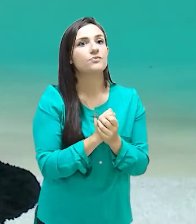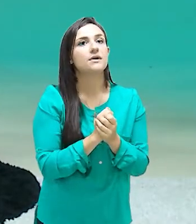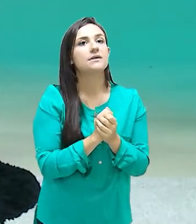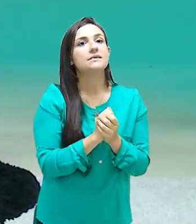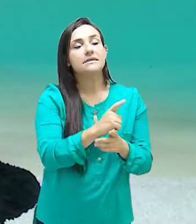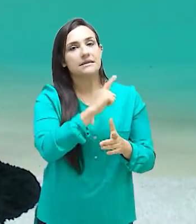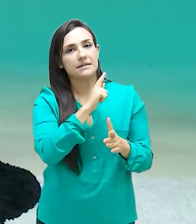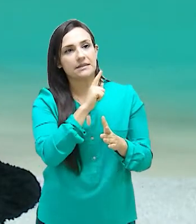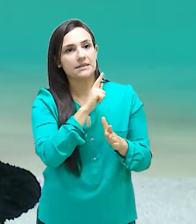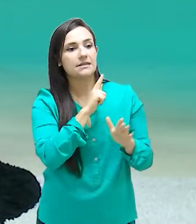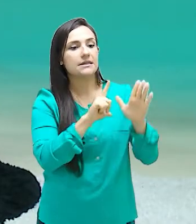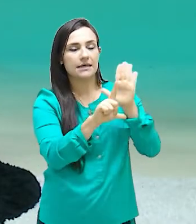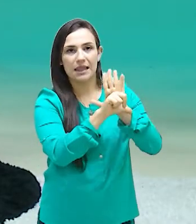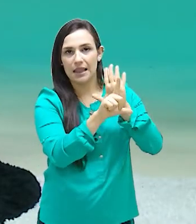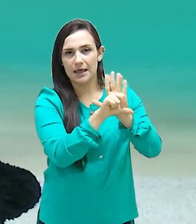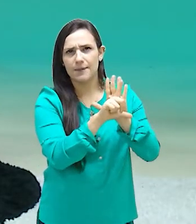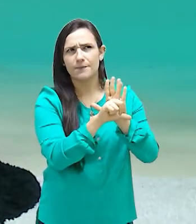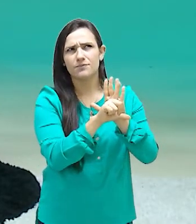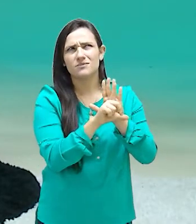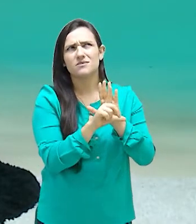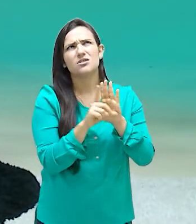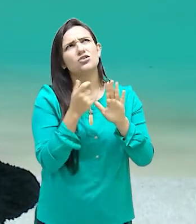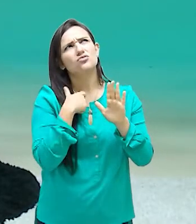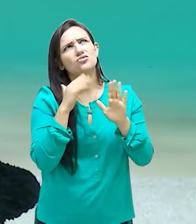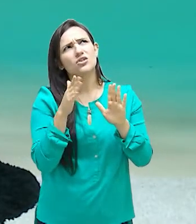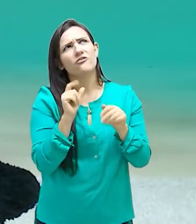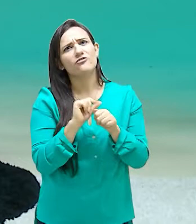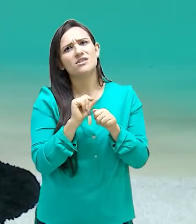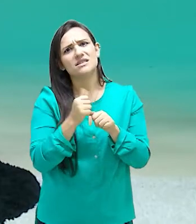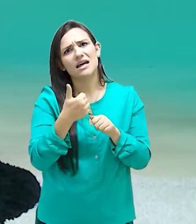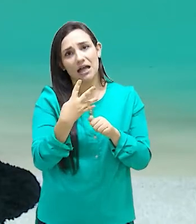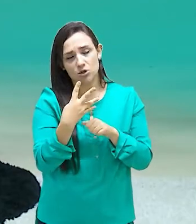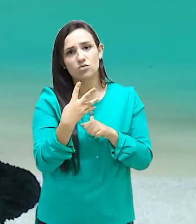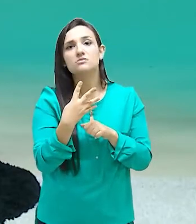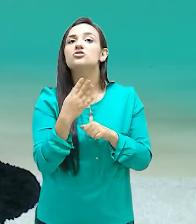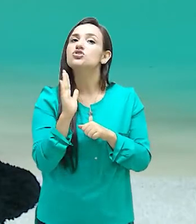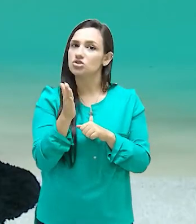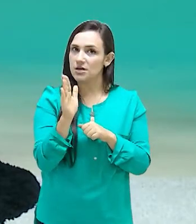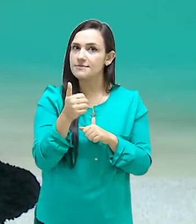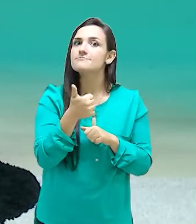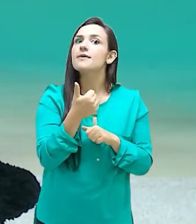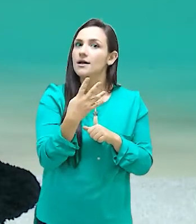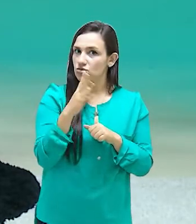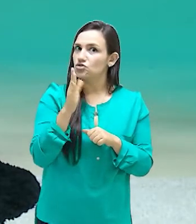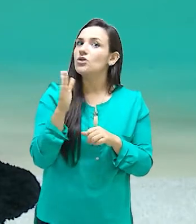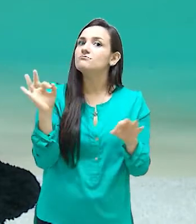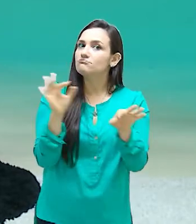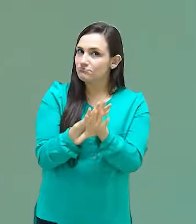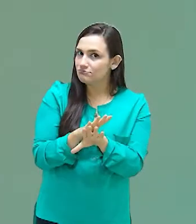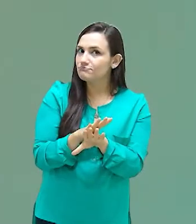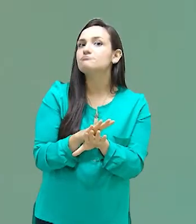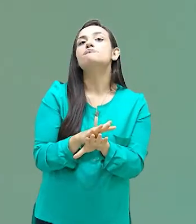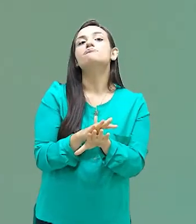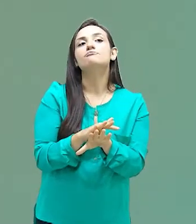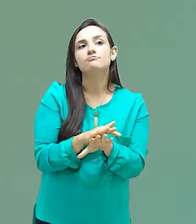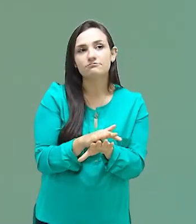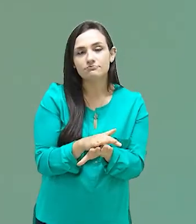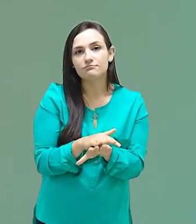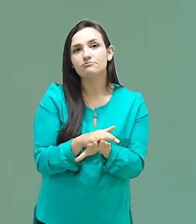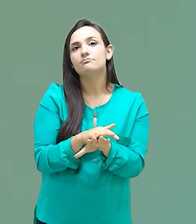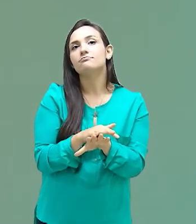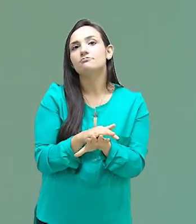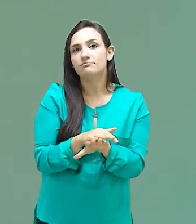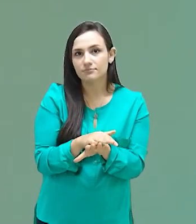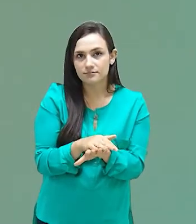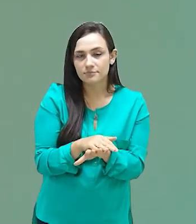Existem legislações de... Até o momento fizemos 14 consolidações. Já são 14 temas. Já são 14. A gente vai